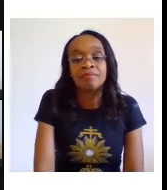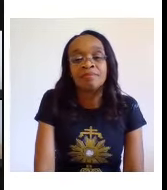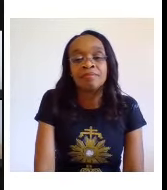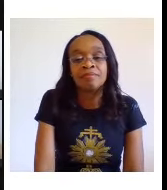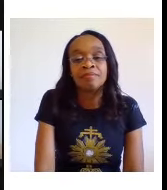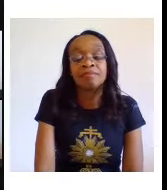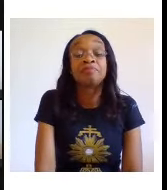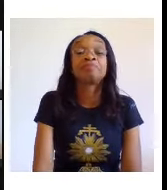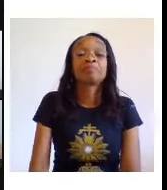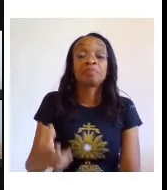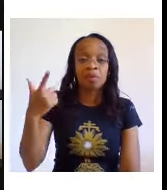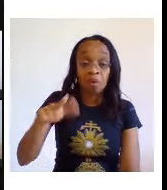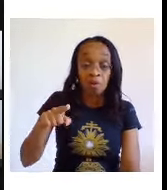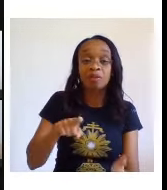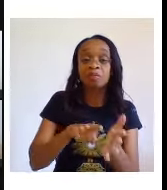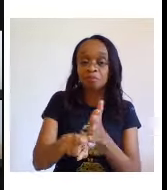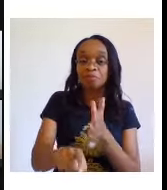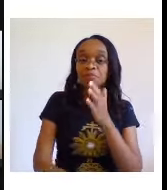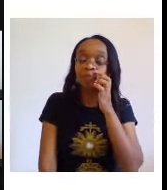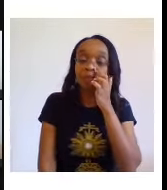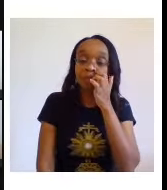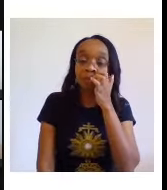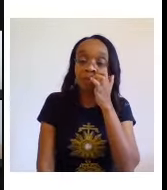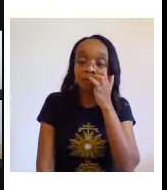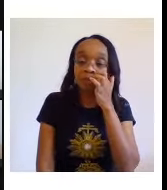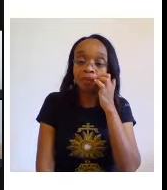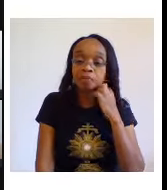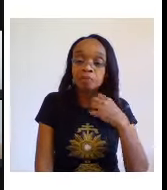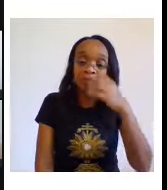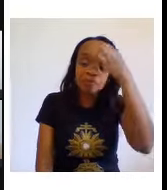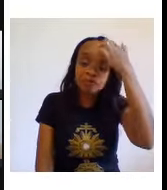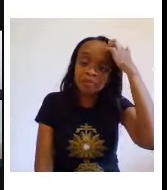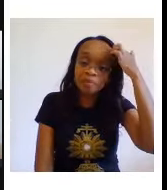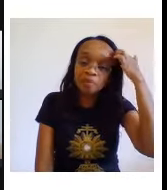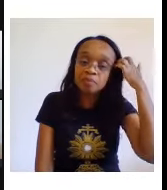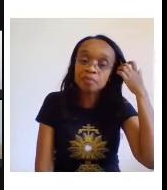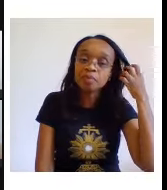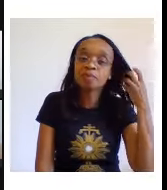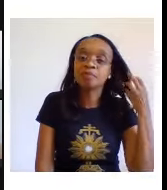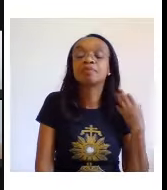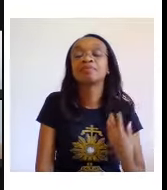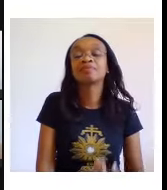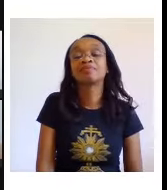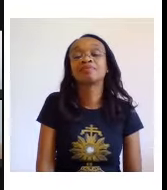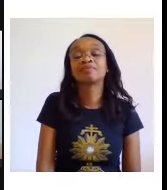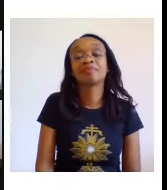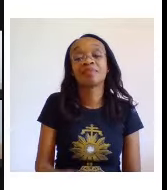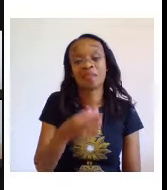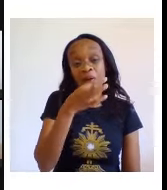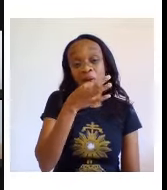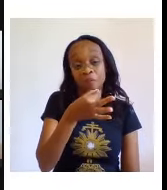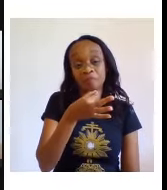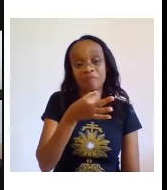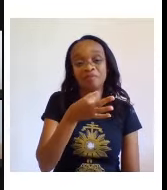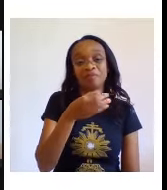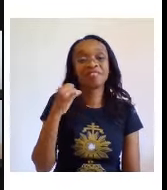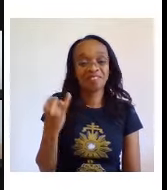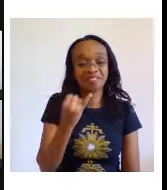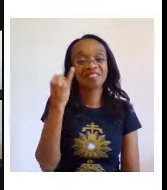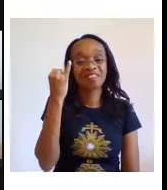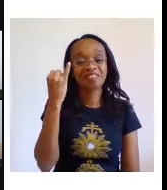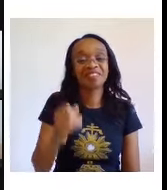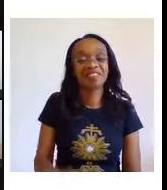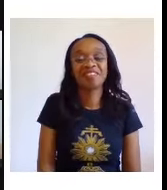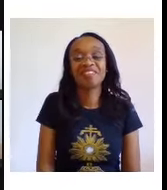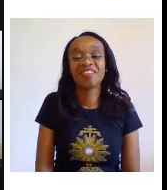O Eduardo Paviotti tem uma pergunta aqui, achei bastante metafísica.